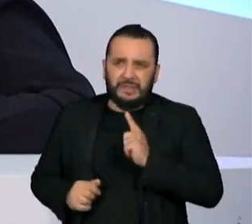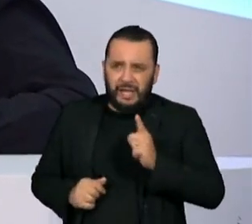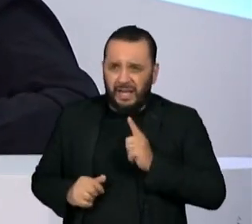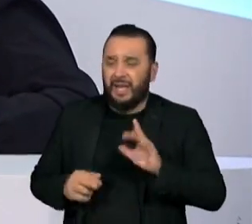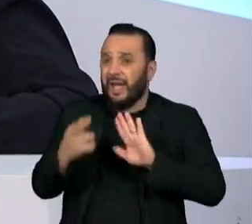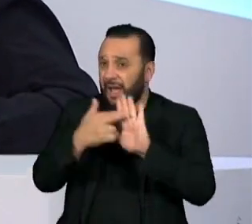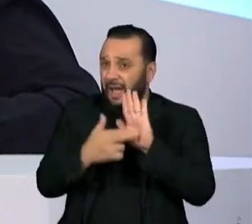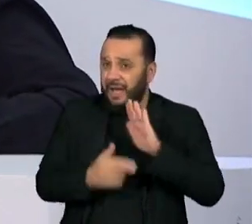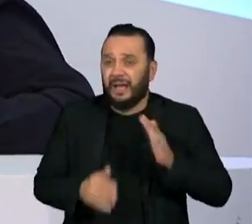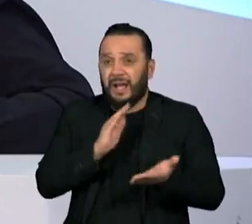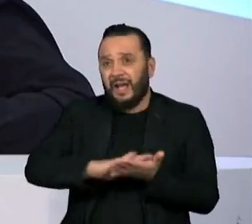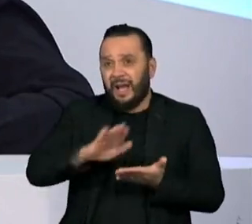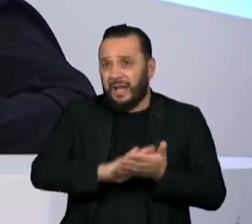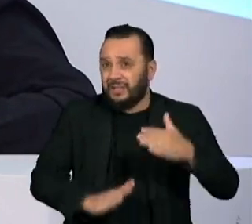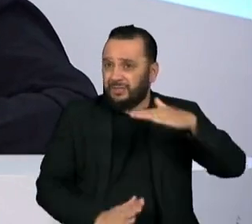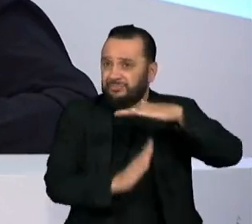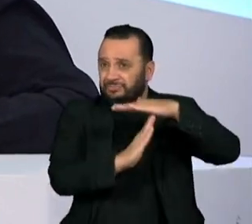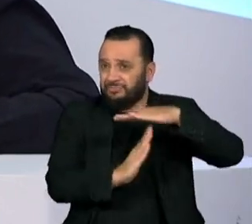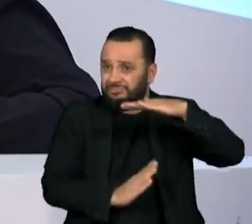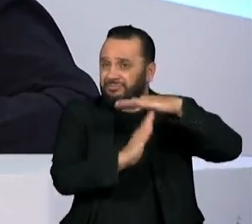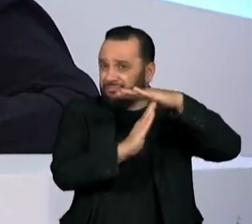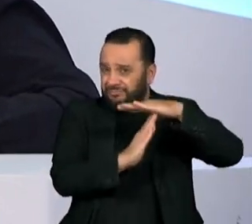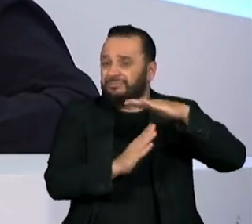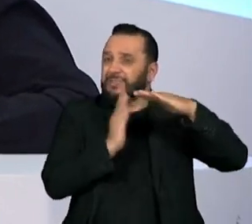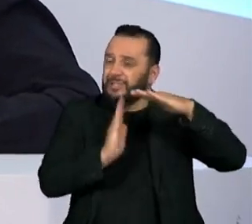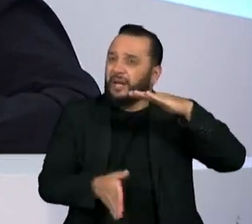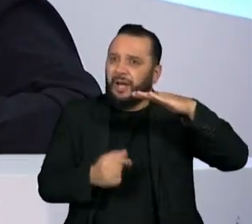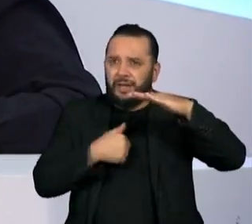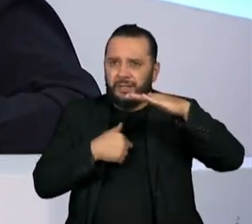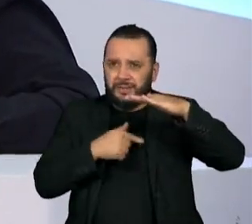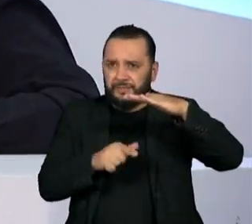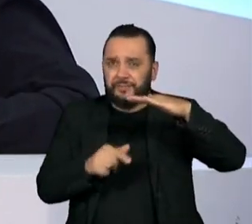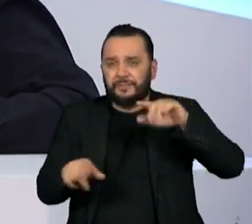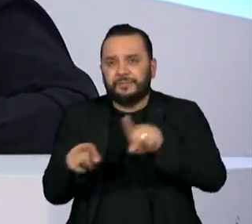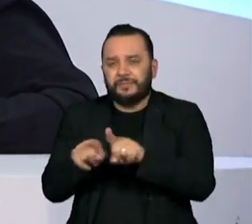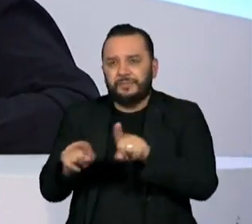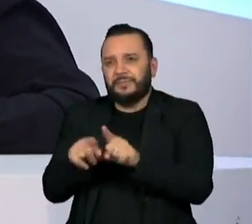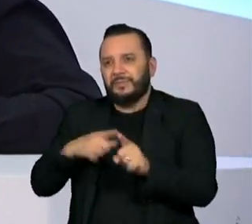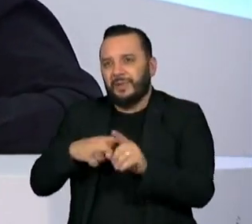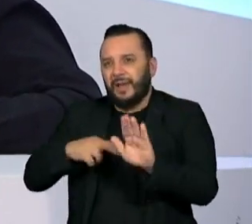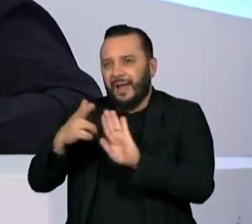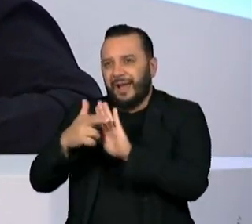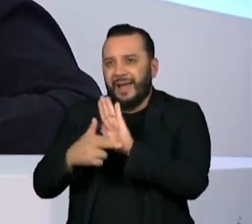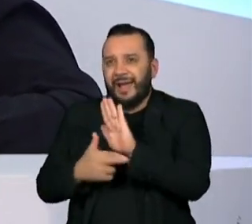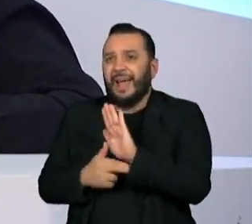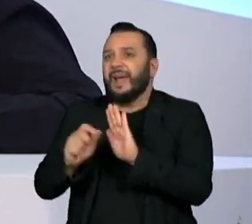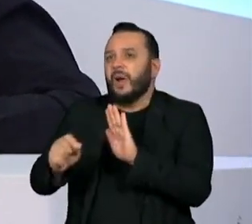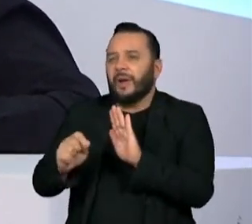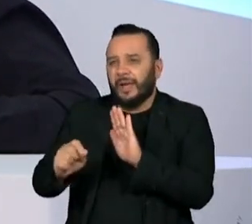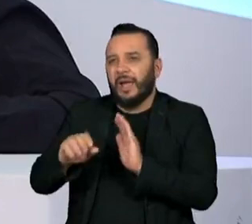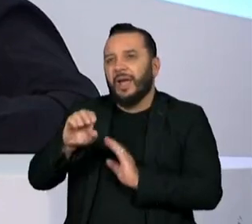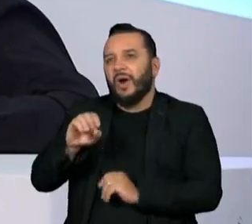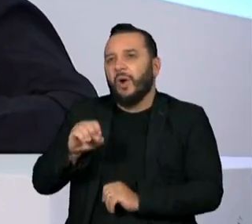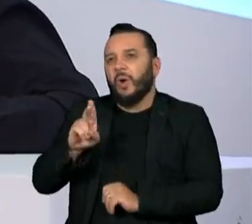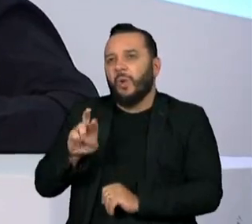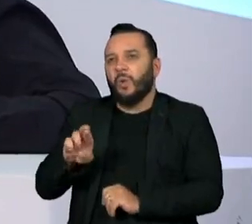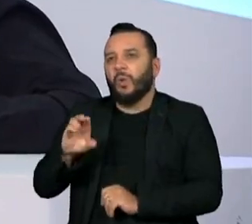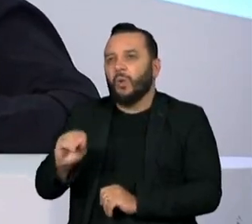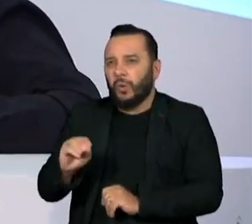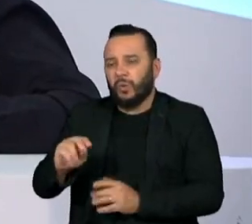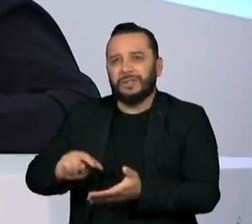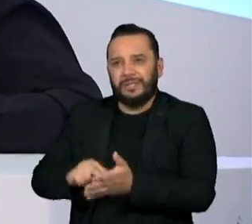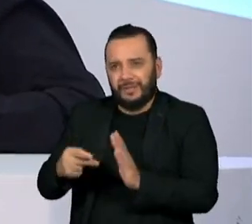pode corrigir mais do que a inflação as despesas você tem a regra de ouro que impede que o governo